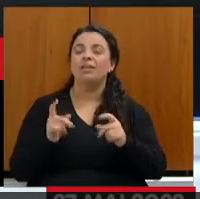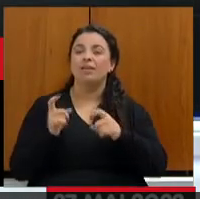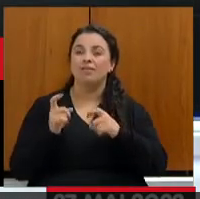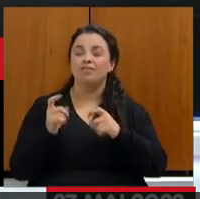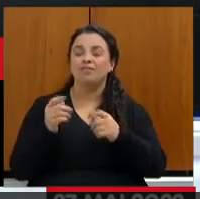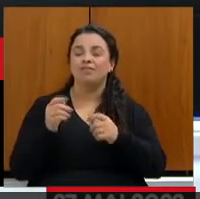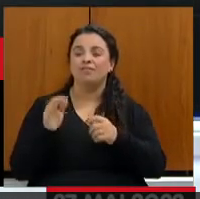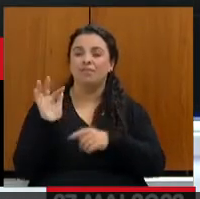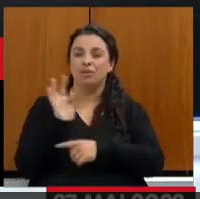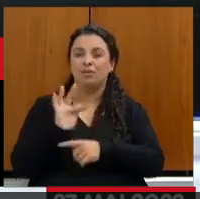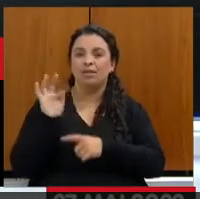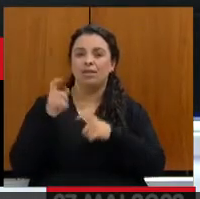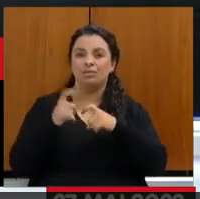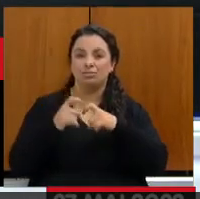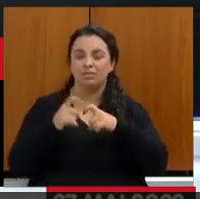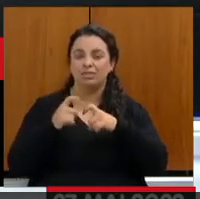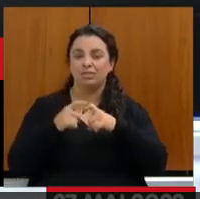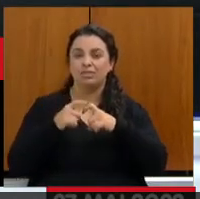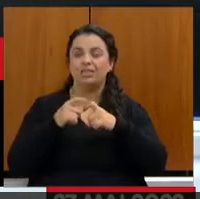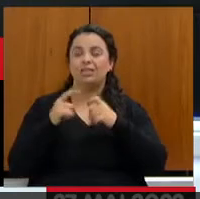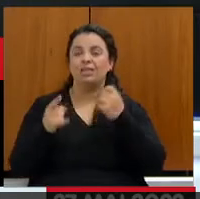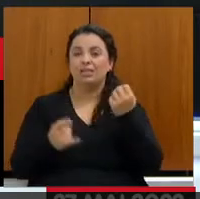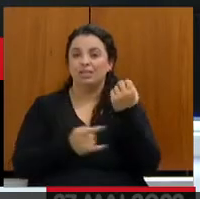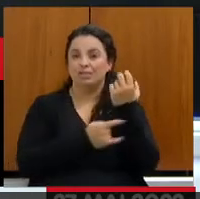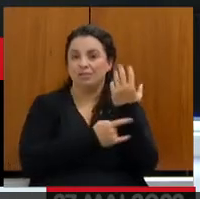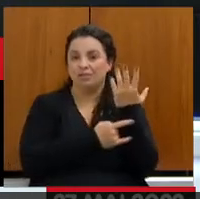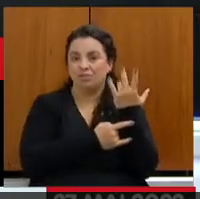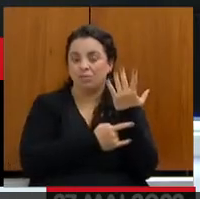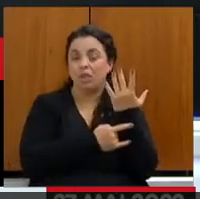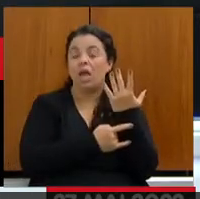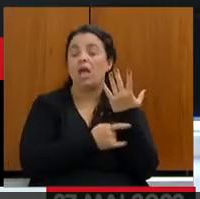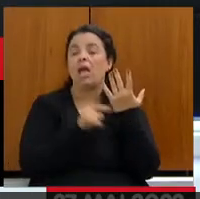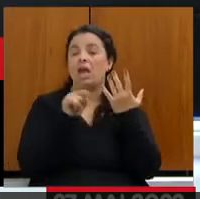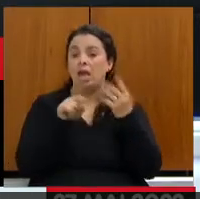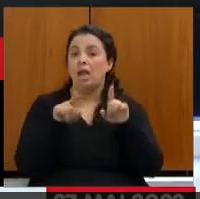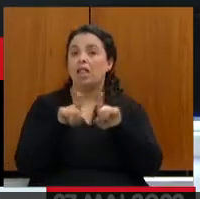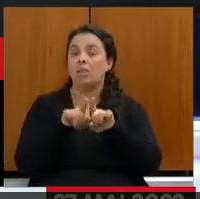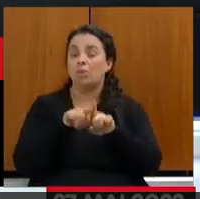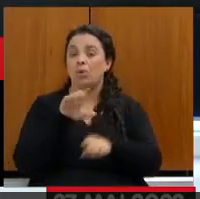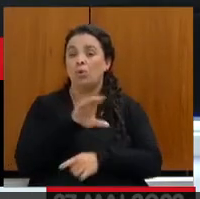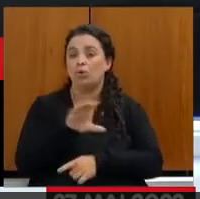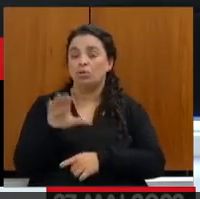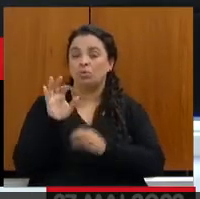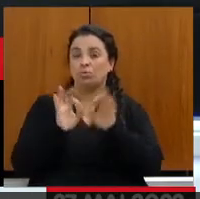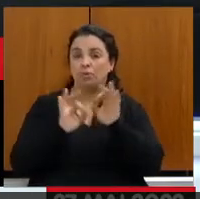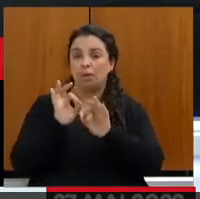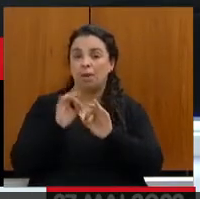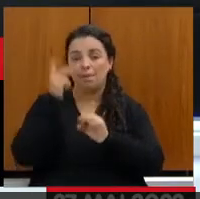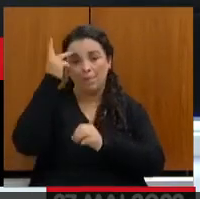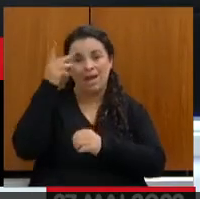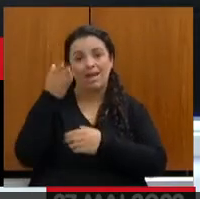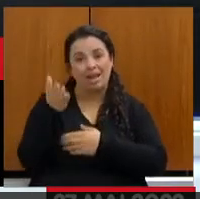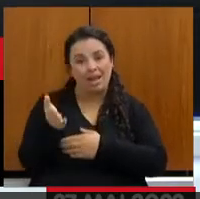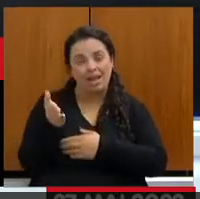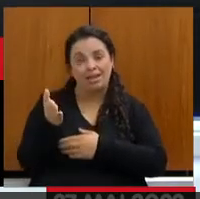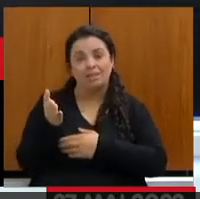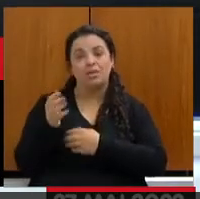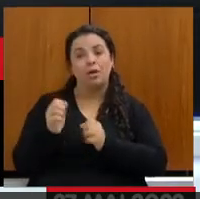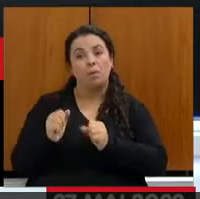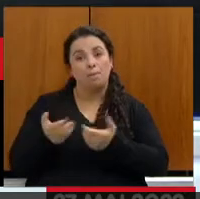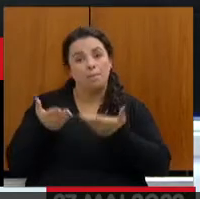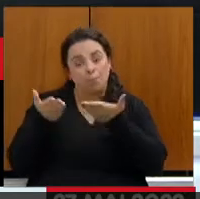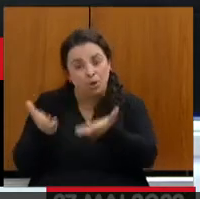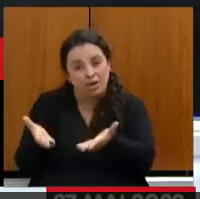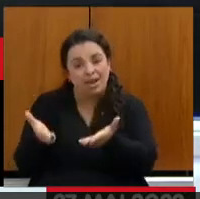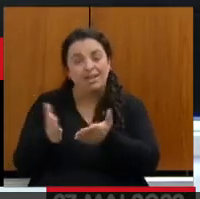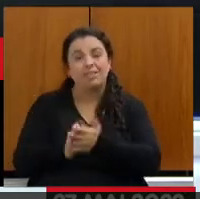Medicina da Universidade Federal de Minas Gerais e coordenadora do programa para Elas por Elas por eles e por